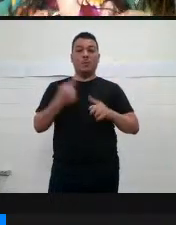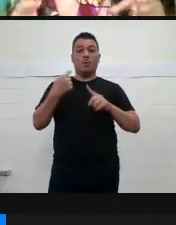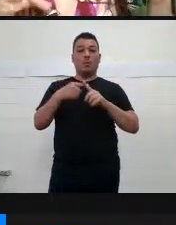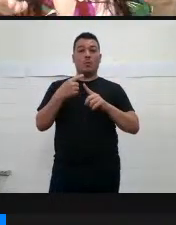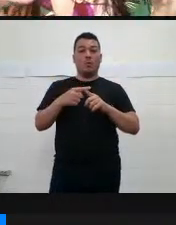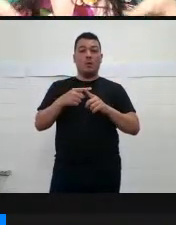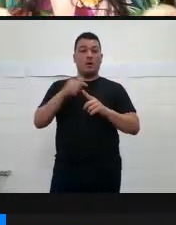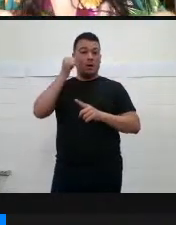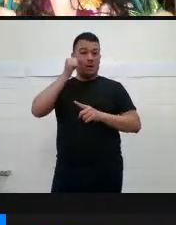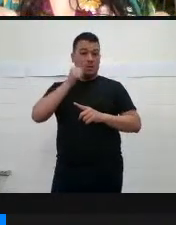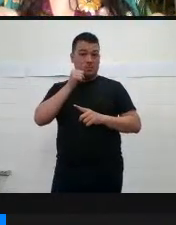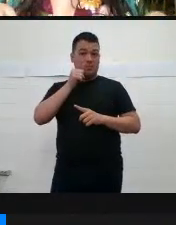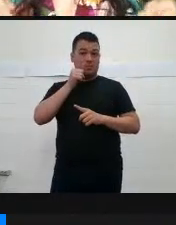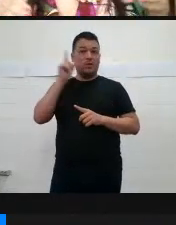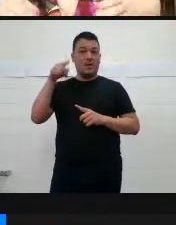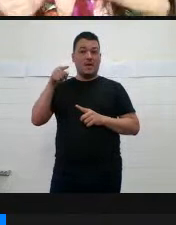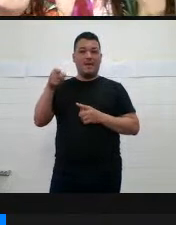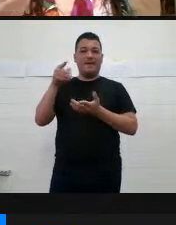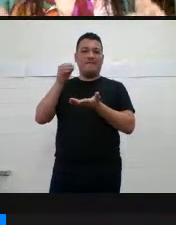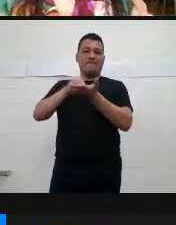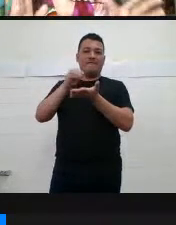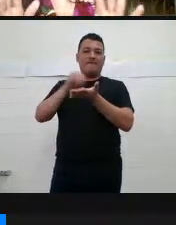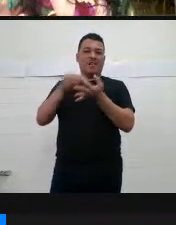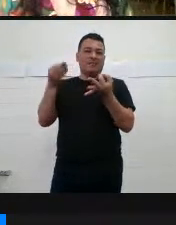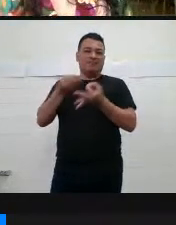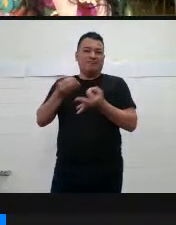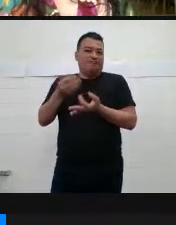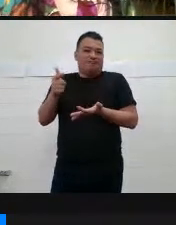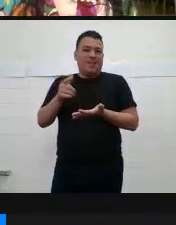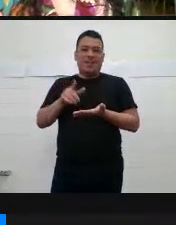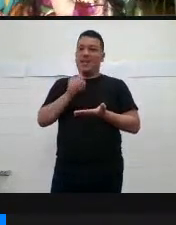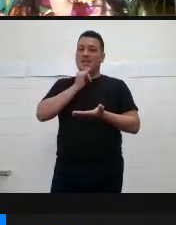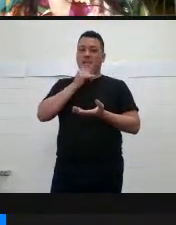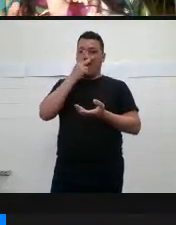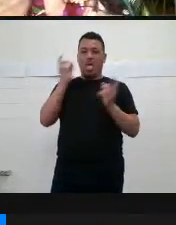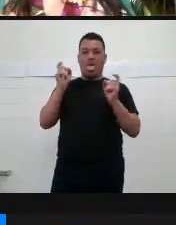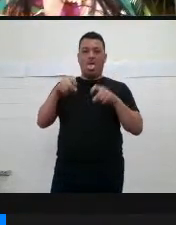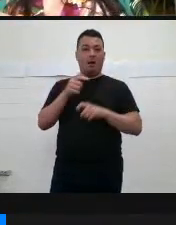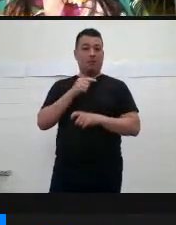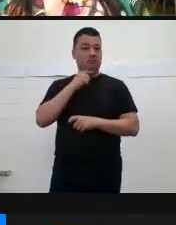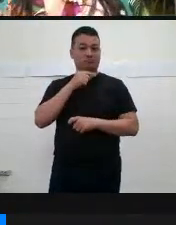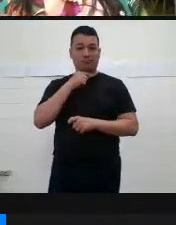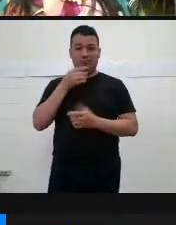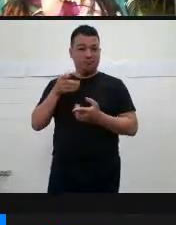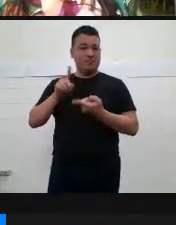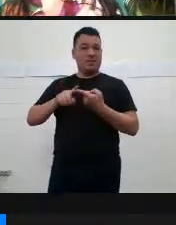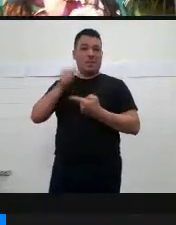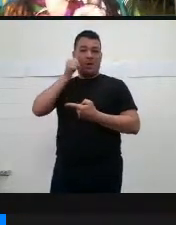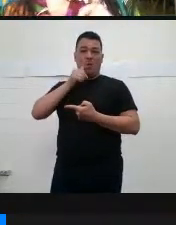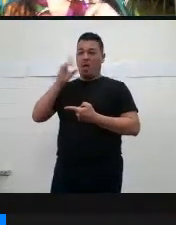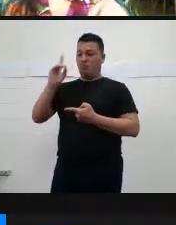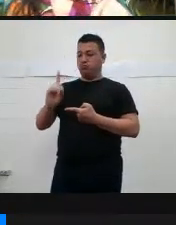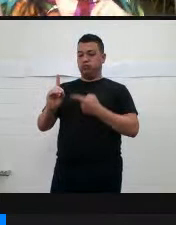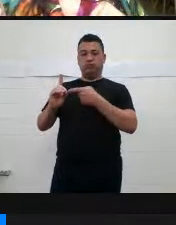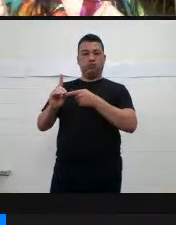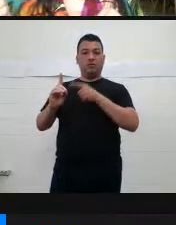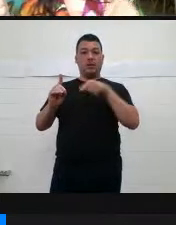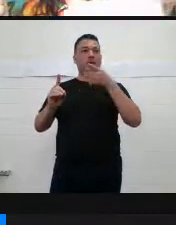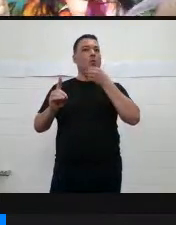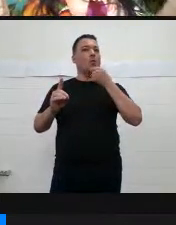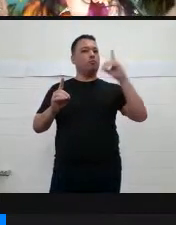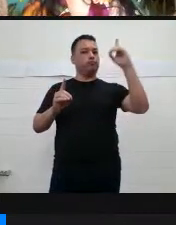esse ser imperfeito, incapaz de atingir a perfeição que é o